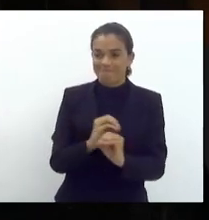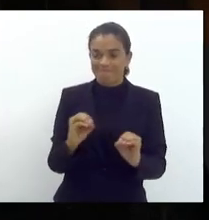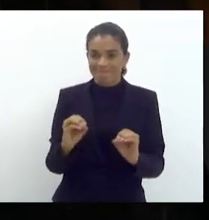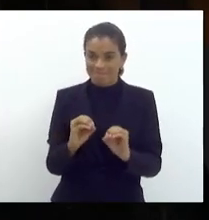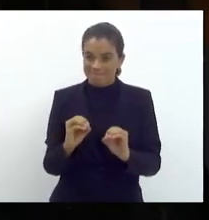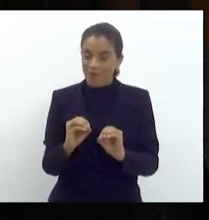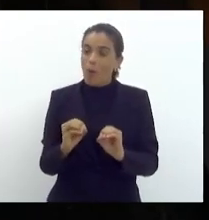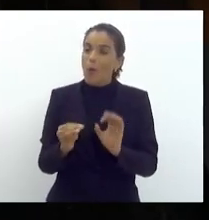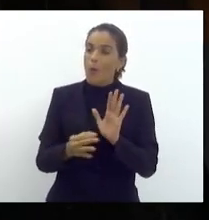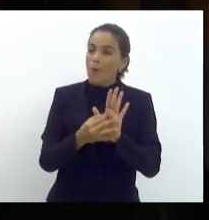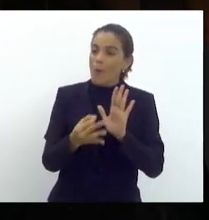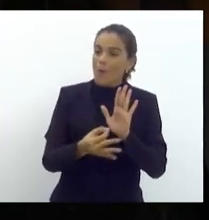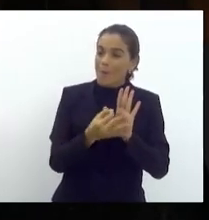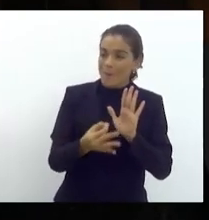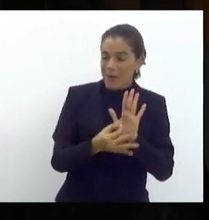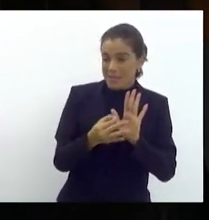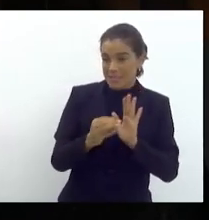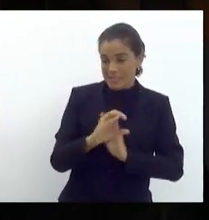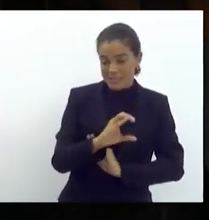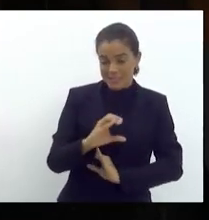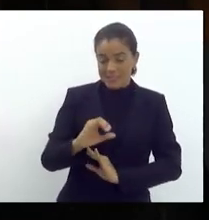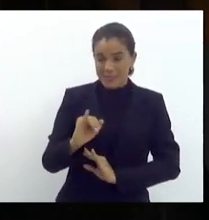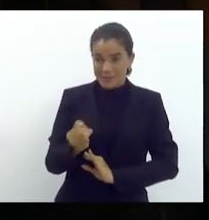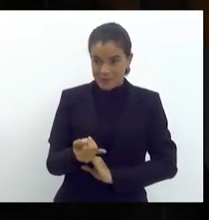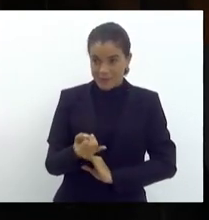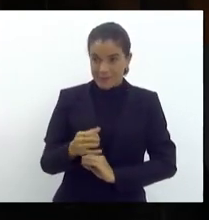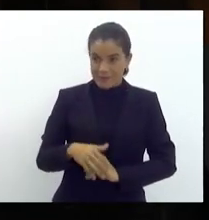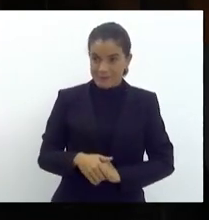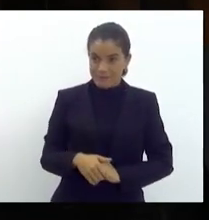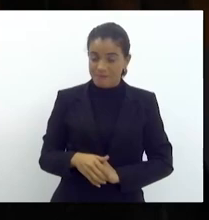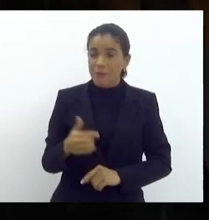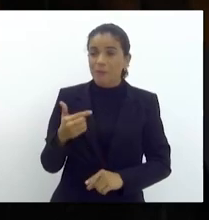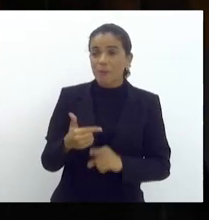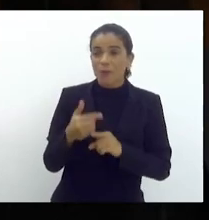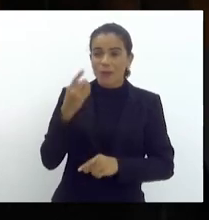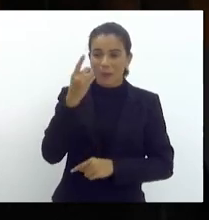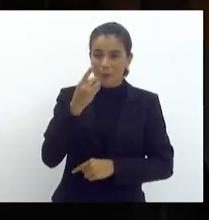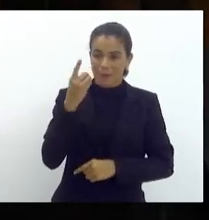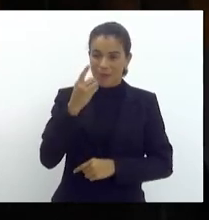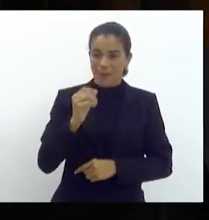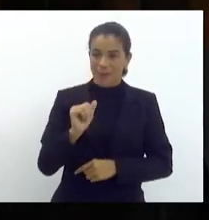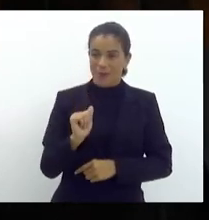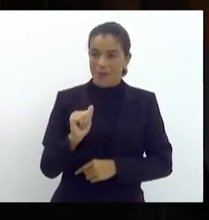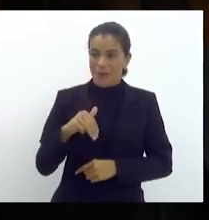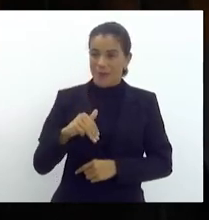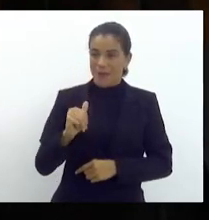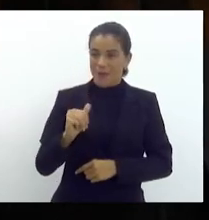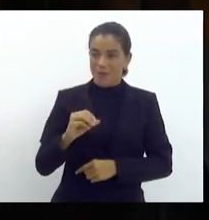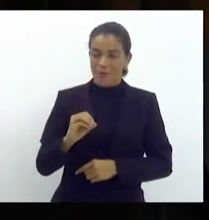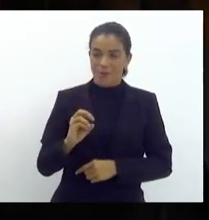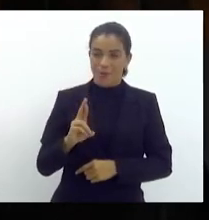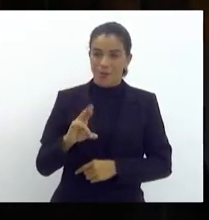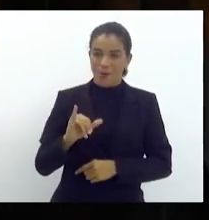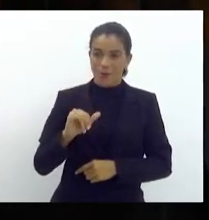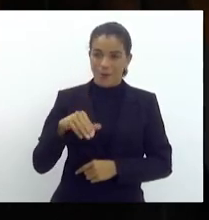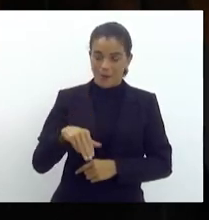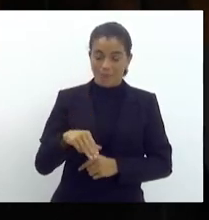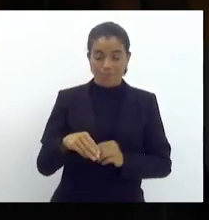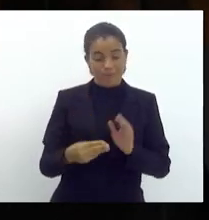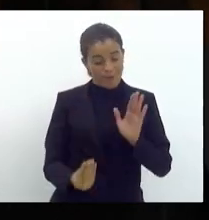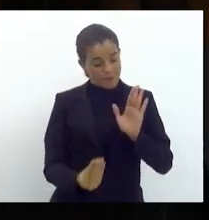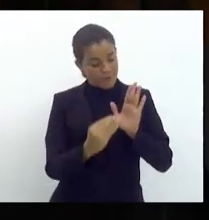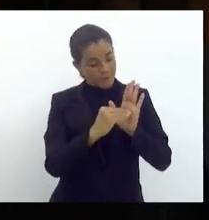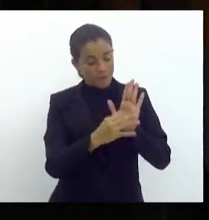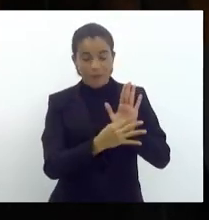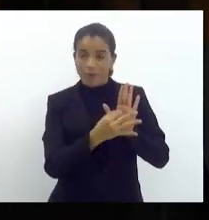o parecer da ccj porque o deputado Amorim colocou parecer